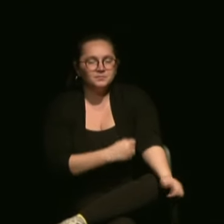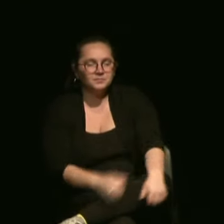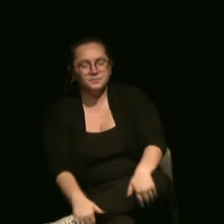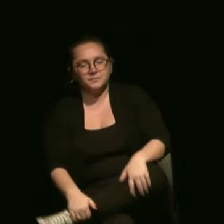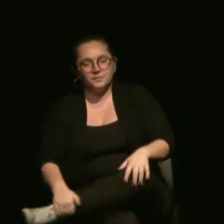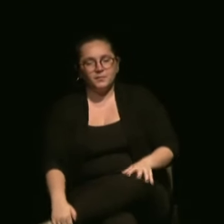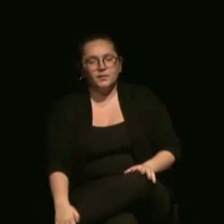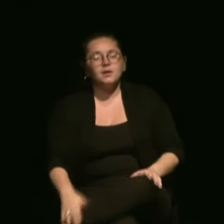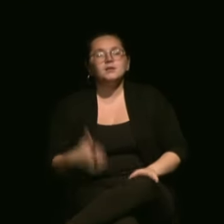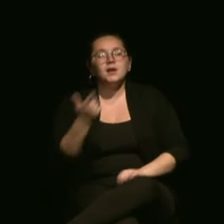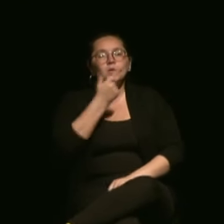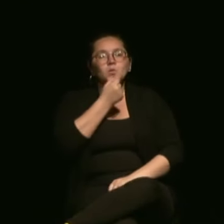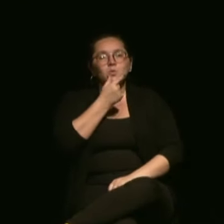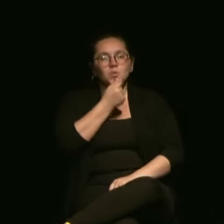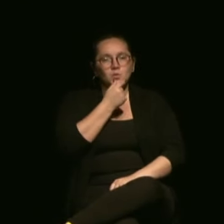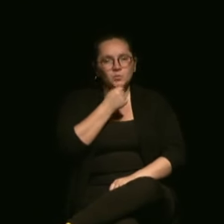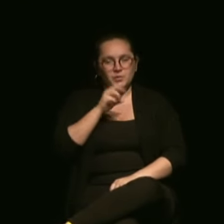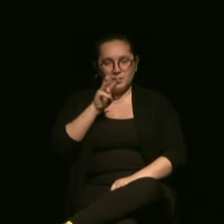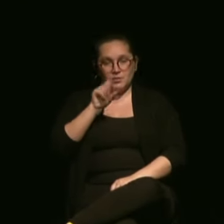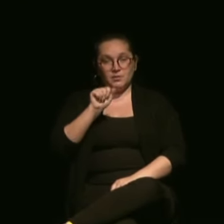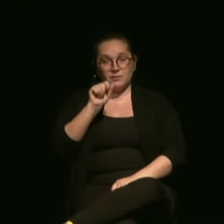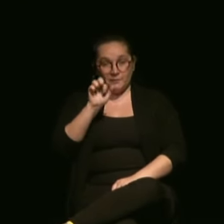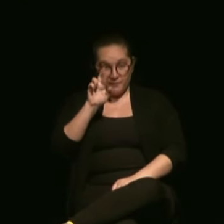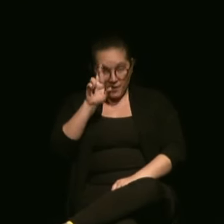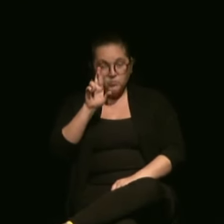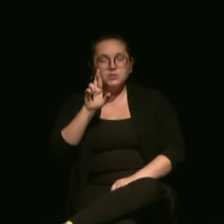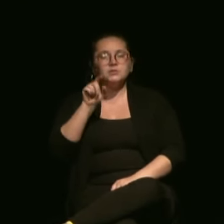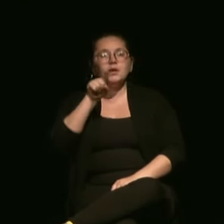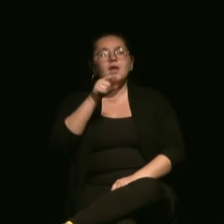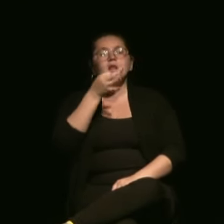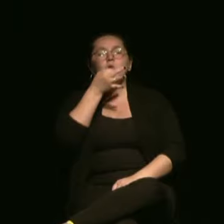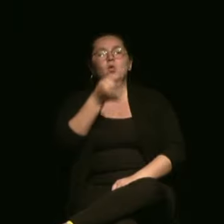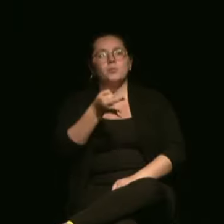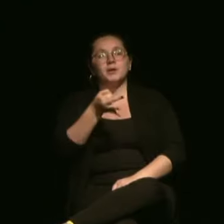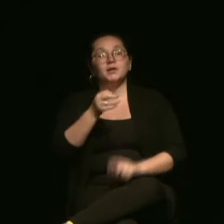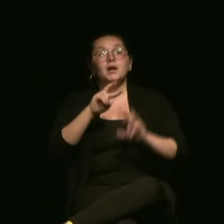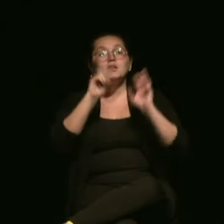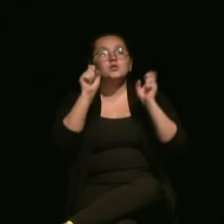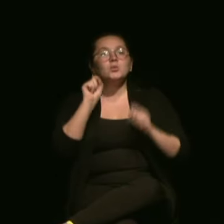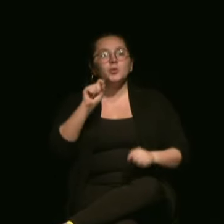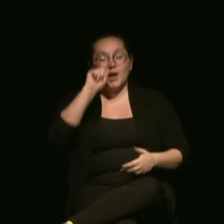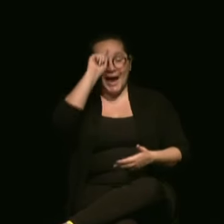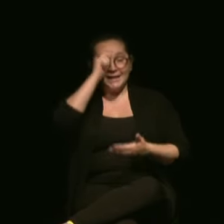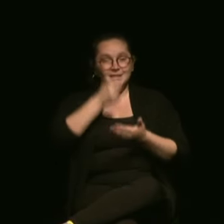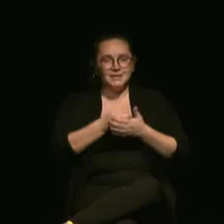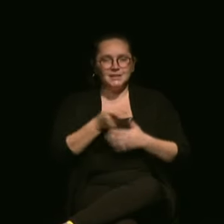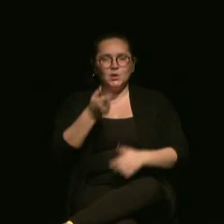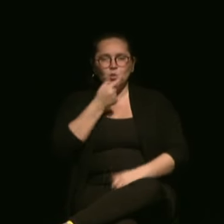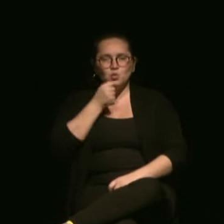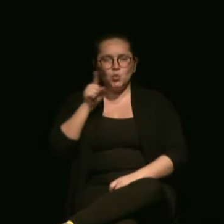E aí o Walter Lima Júnior comenta a decisão que o Coutinho toma nessa sequência, e é